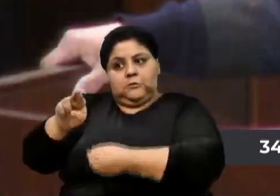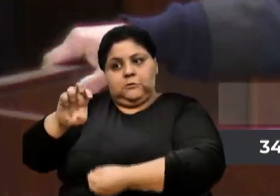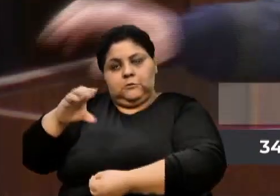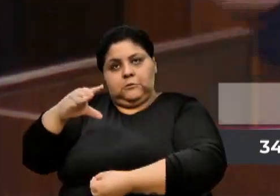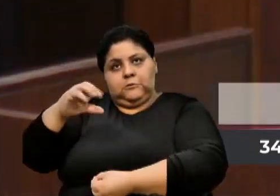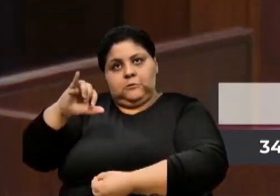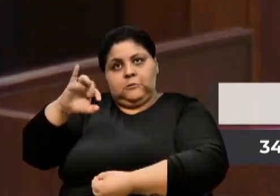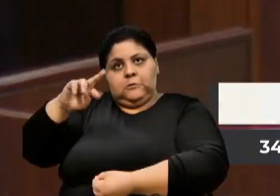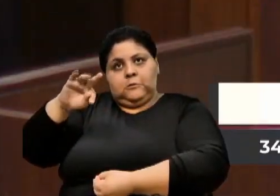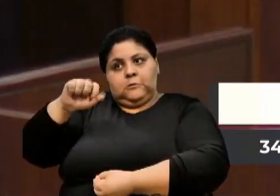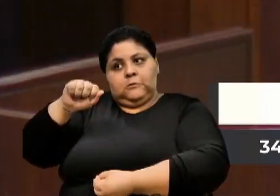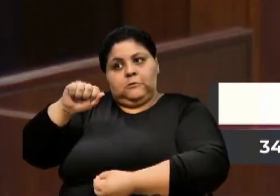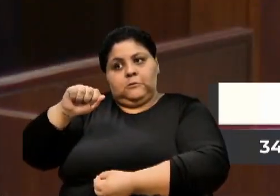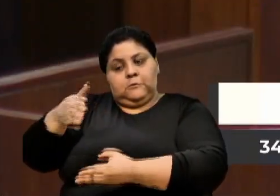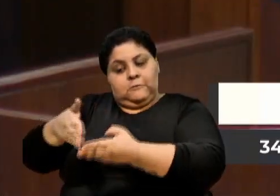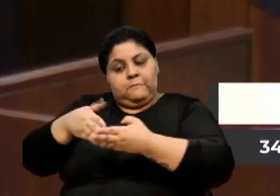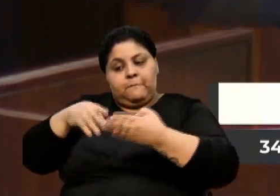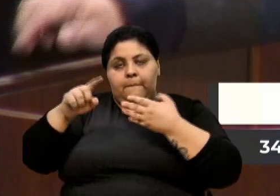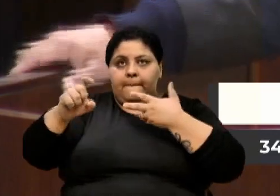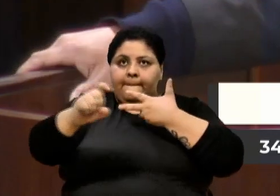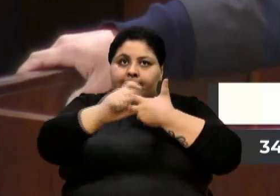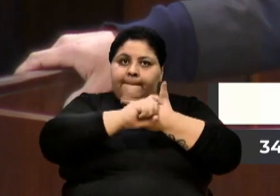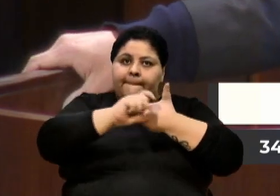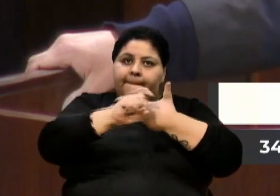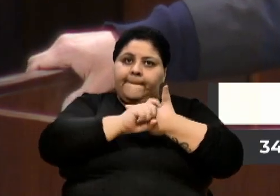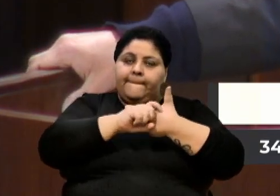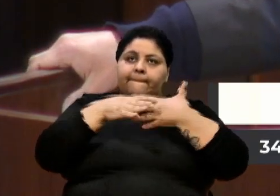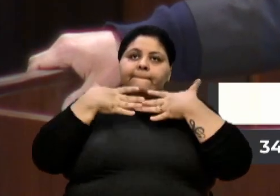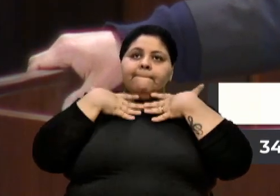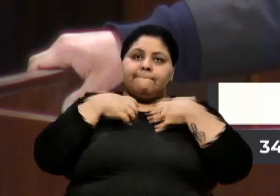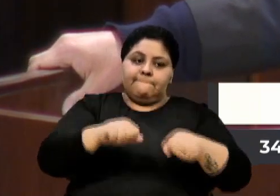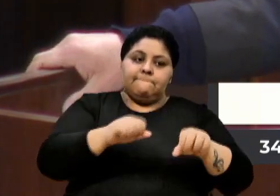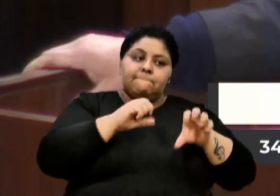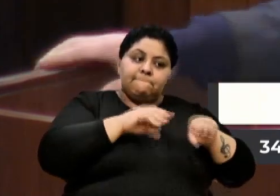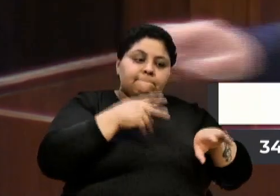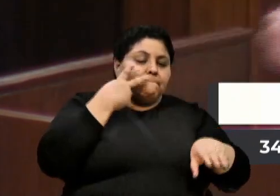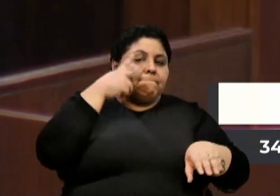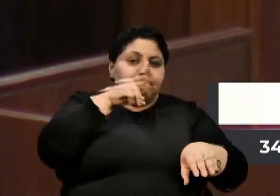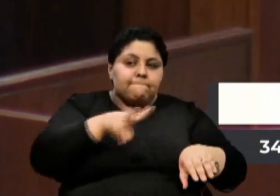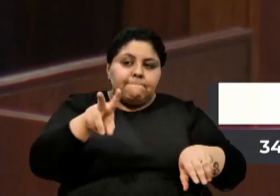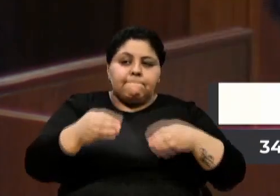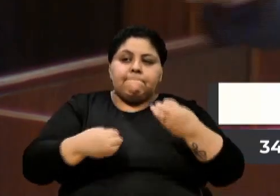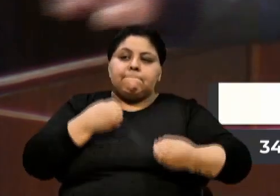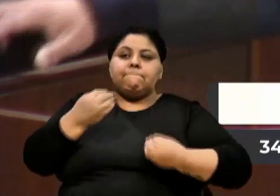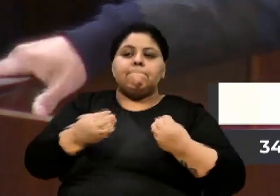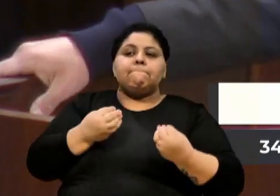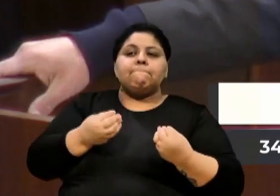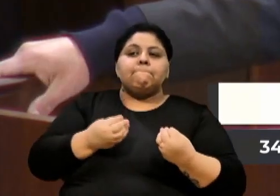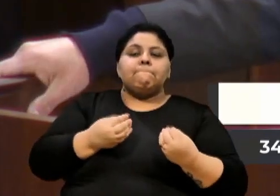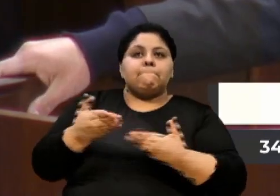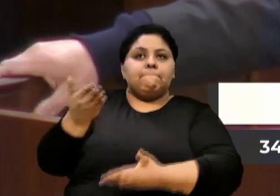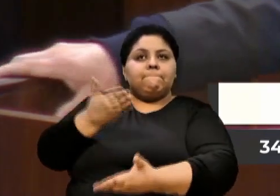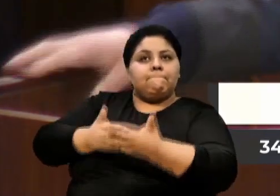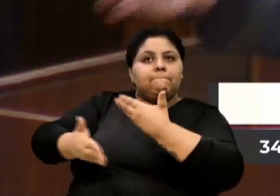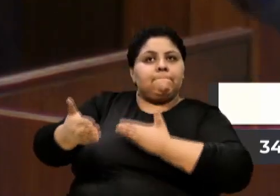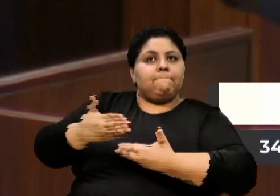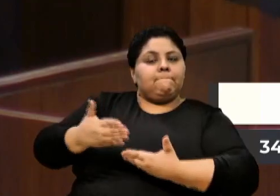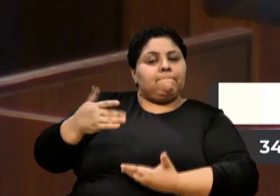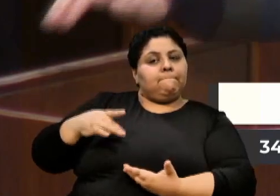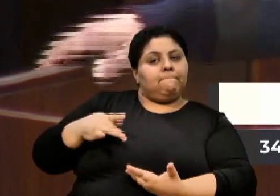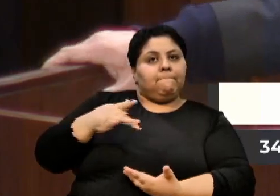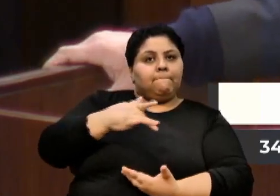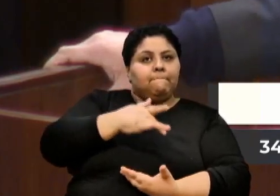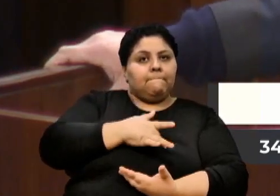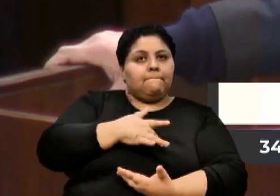que a Secretaria da Saúde reveja a forma de atendimento médico para a renovação de receituário,